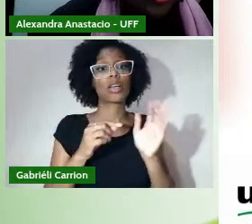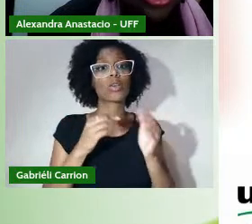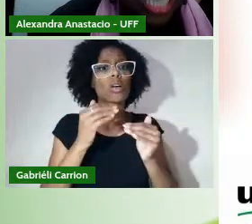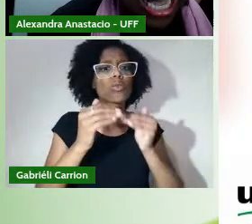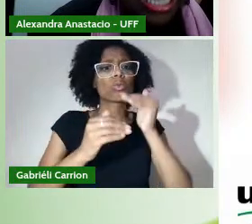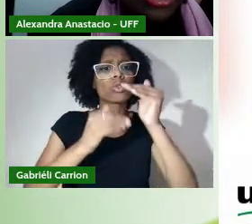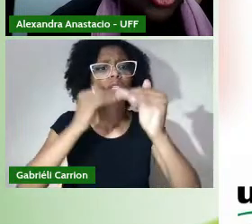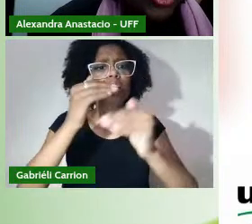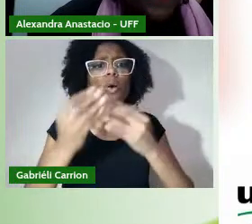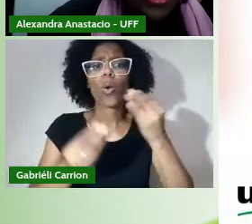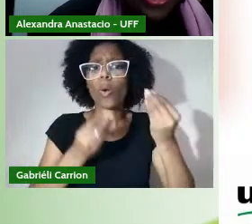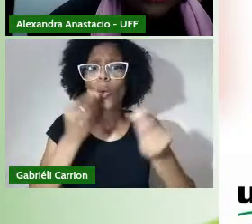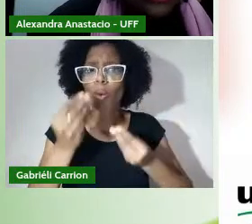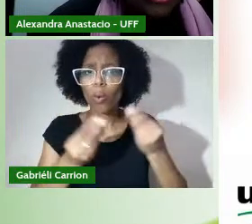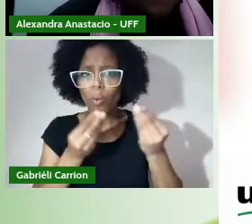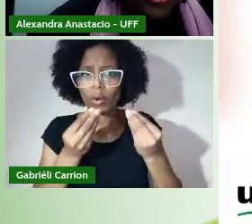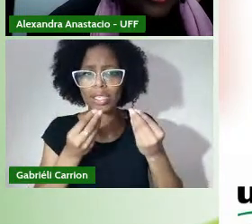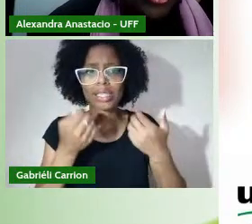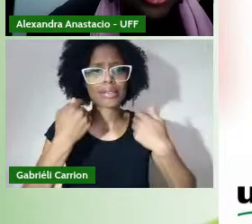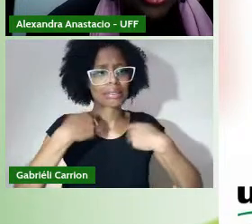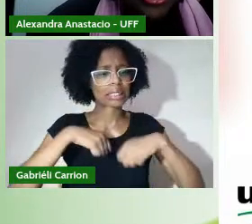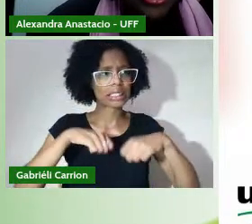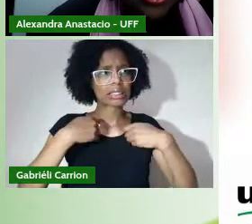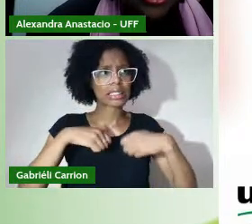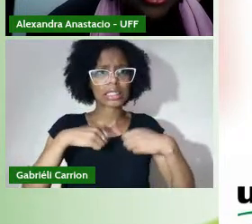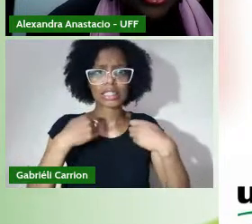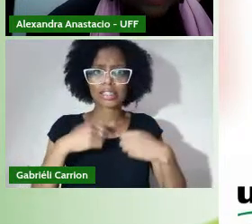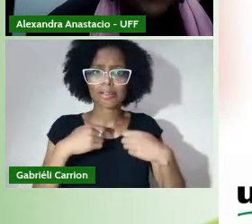construídas, consolidadas, exatamente